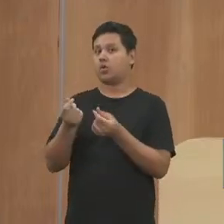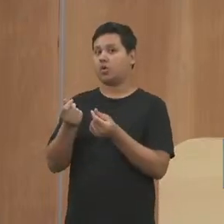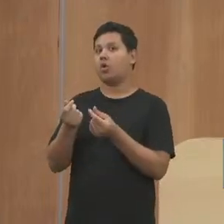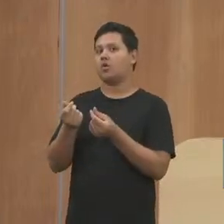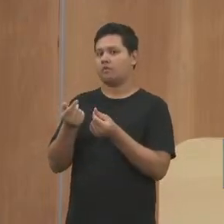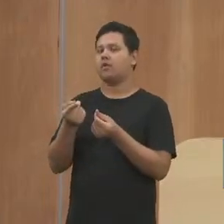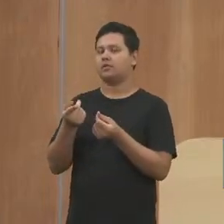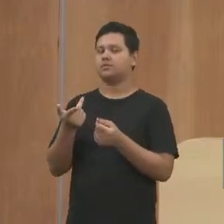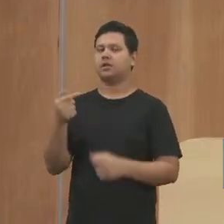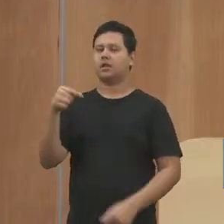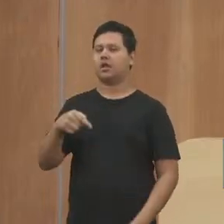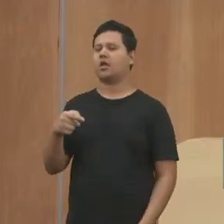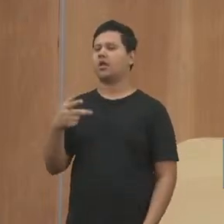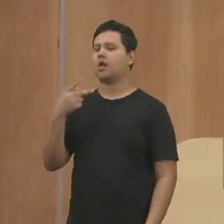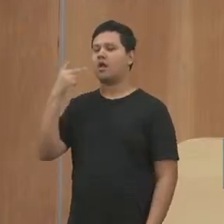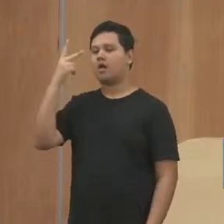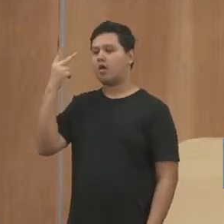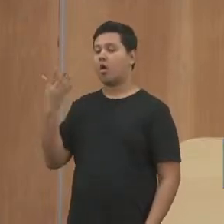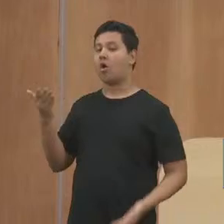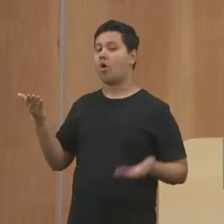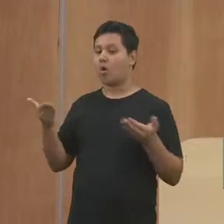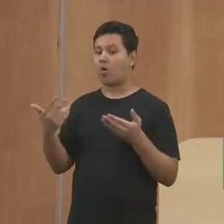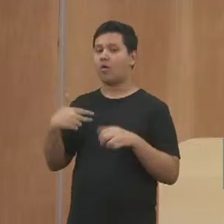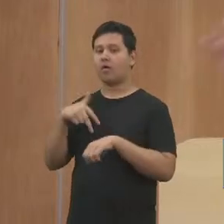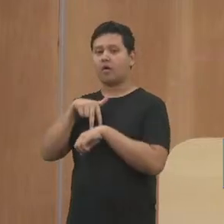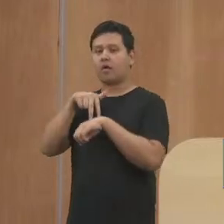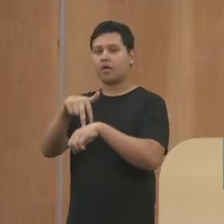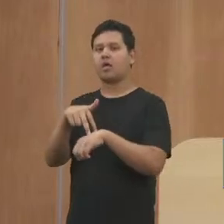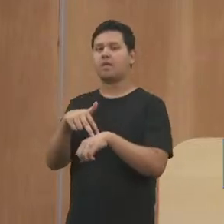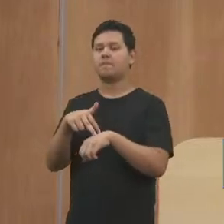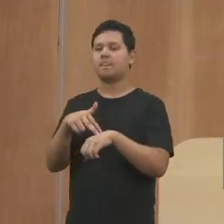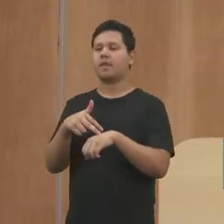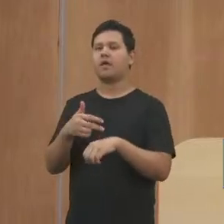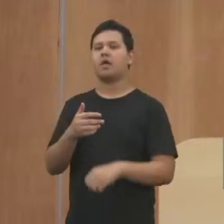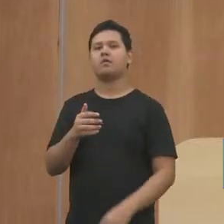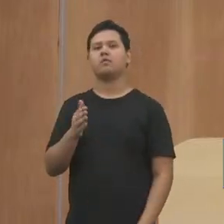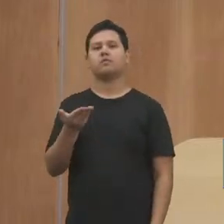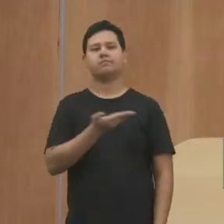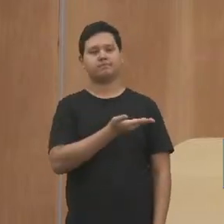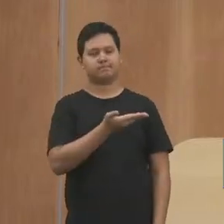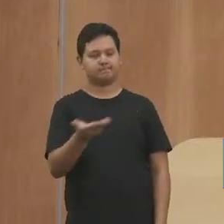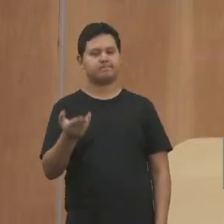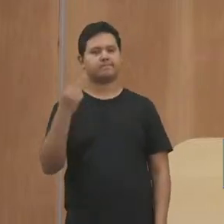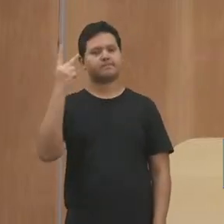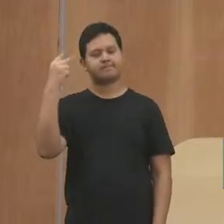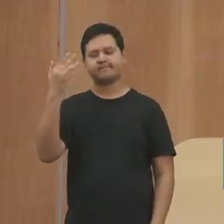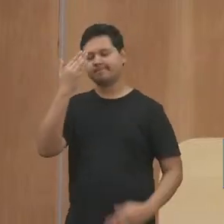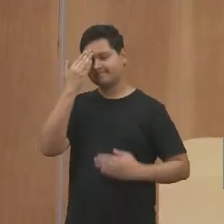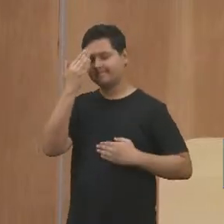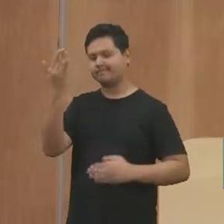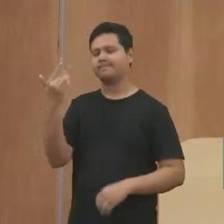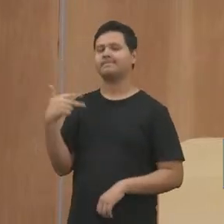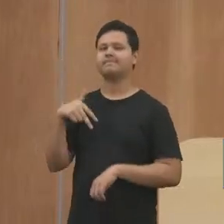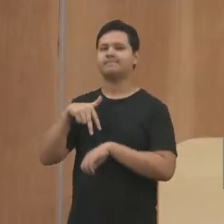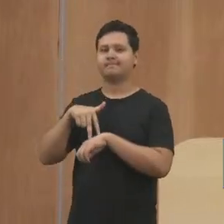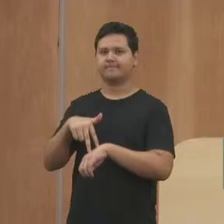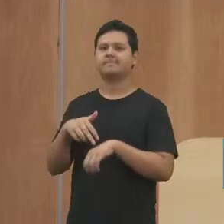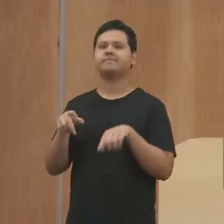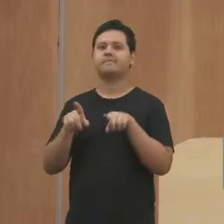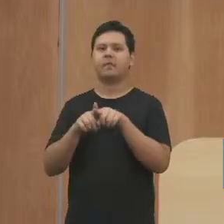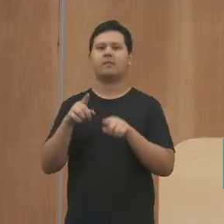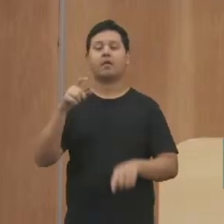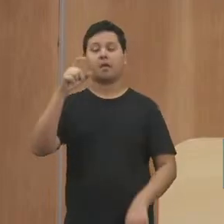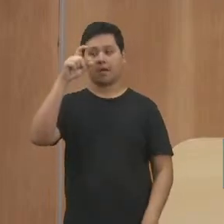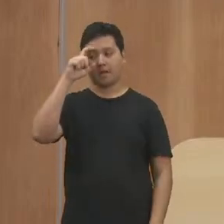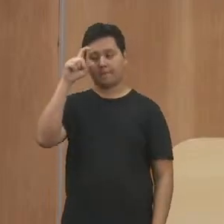Queria, em nome da vereadora Maria Amélia, hoje à frente dessa comissão, cumprimentar os demais vereadores, agradecer a presença, vereador